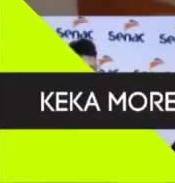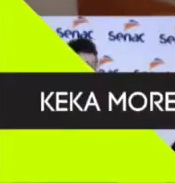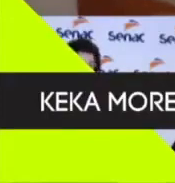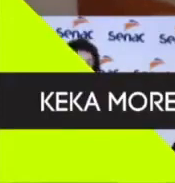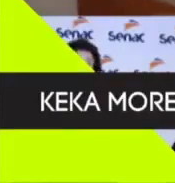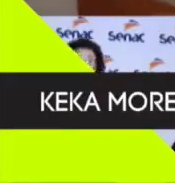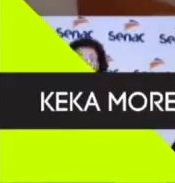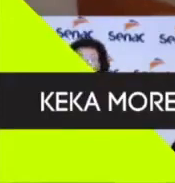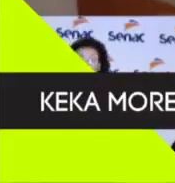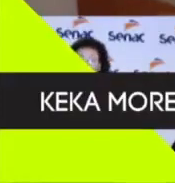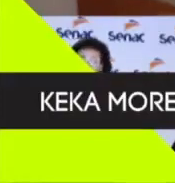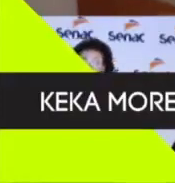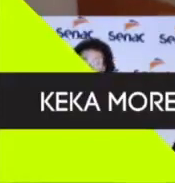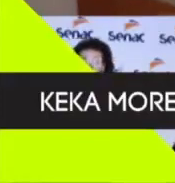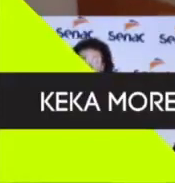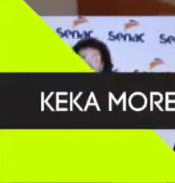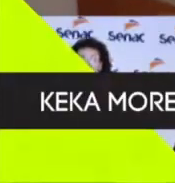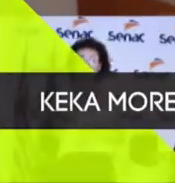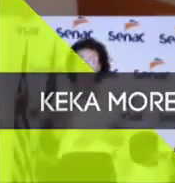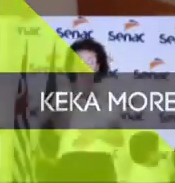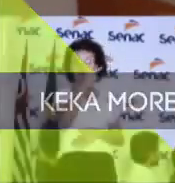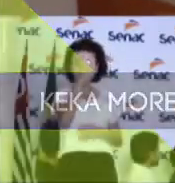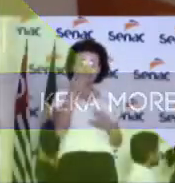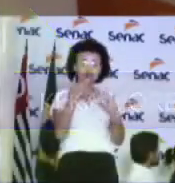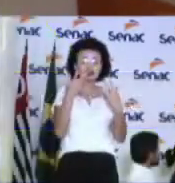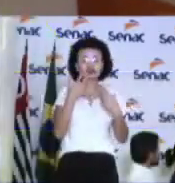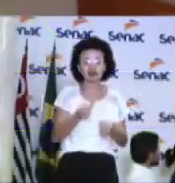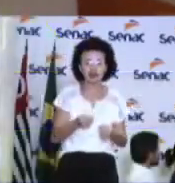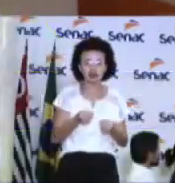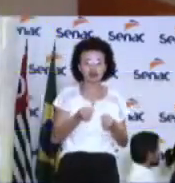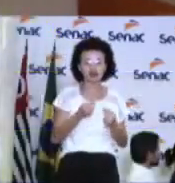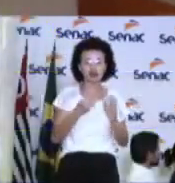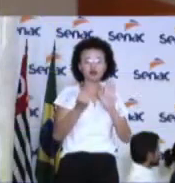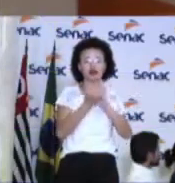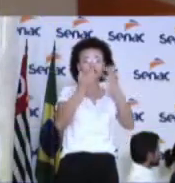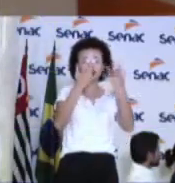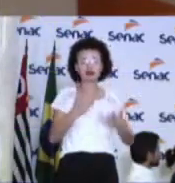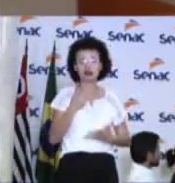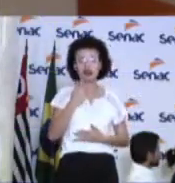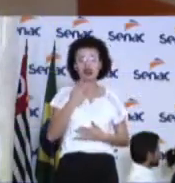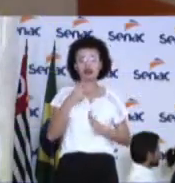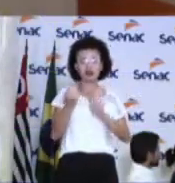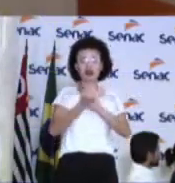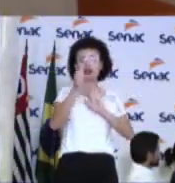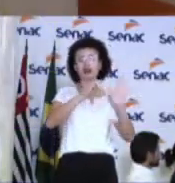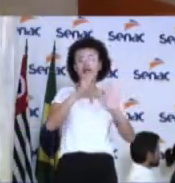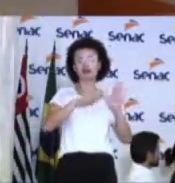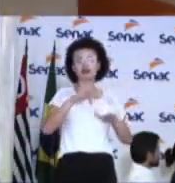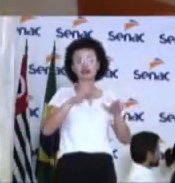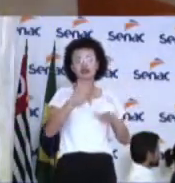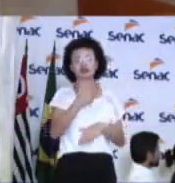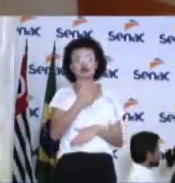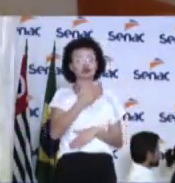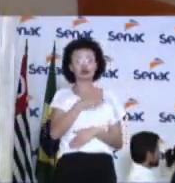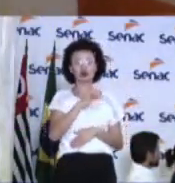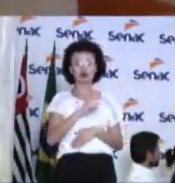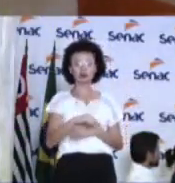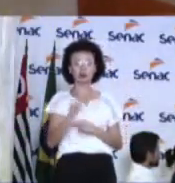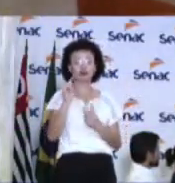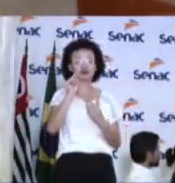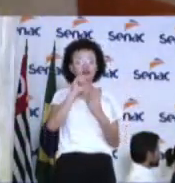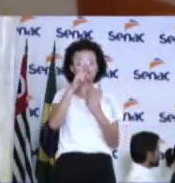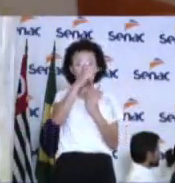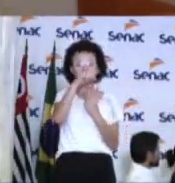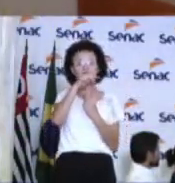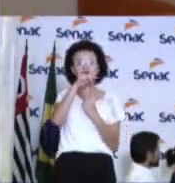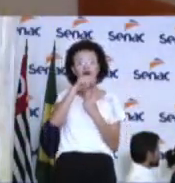a marca aceita falar sobre pessoas que não gostam totalmente dela, assim. E é sobre isso, um personagem ama